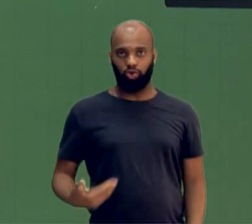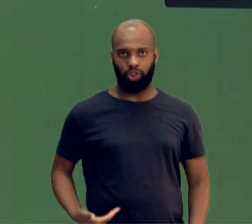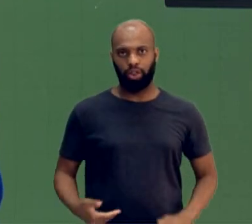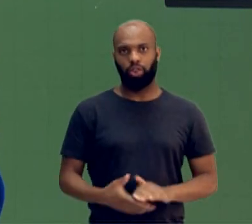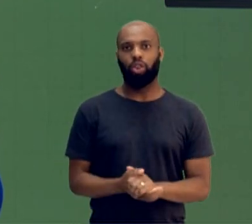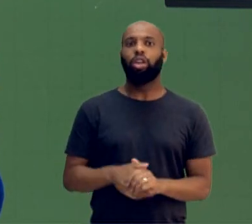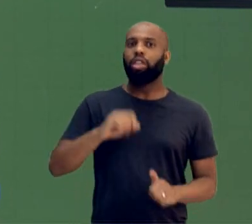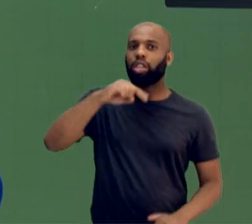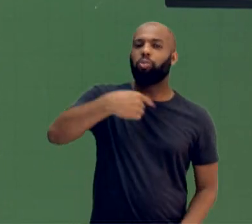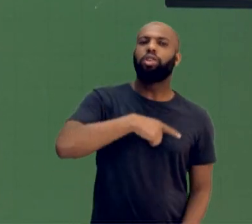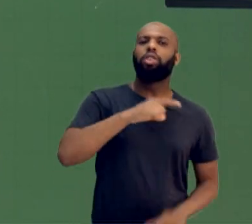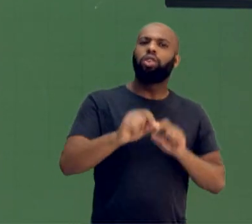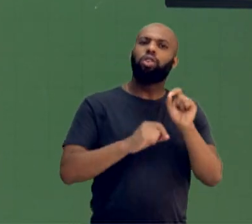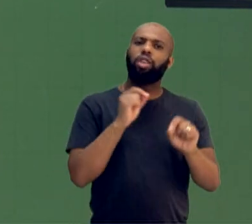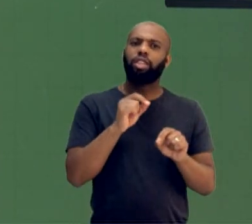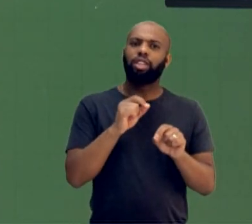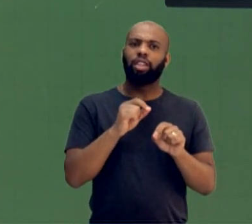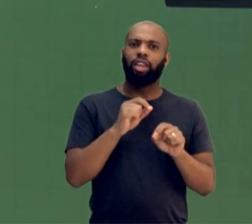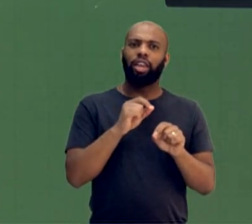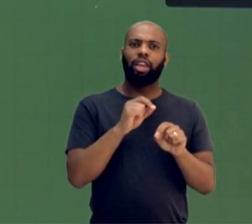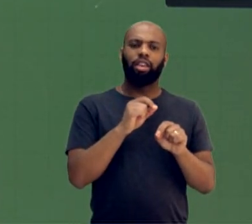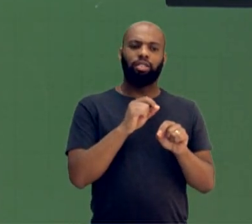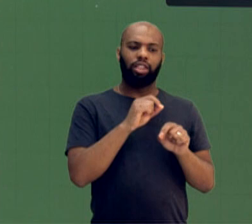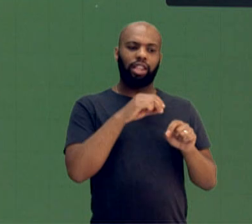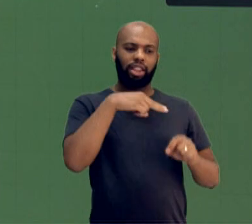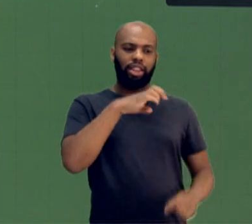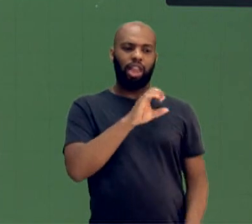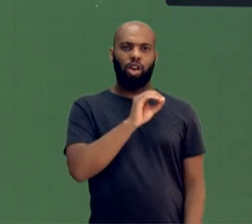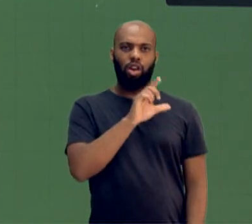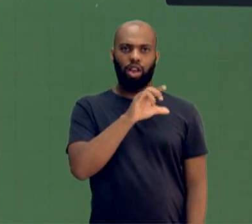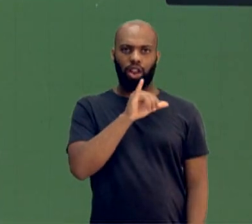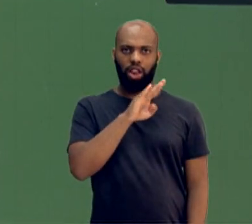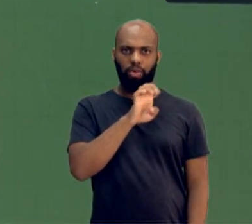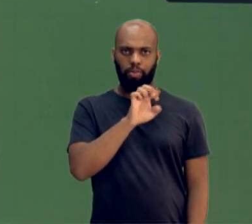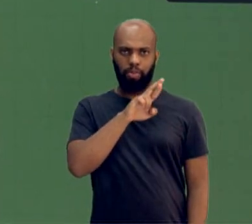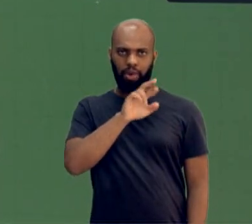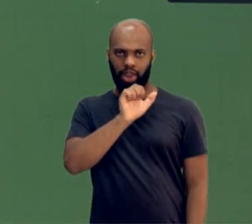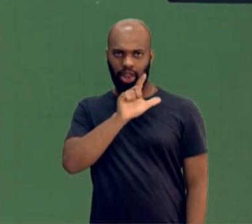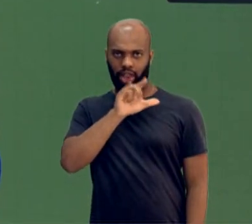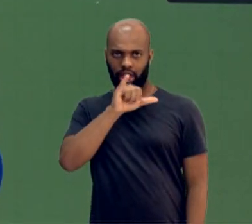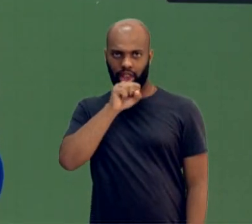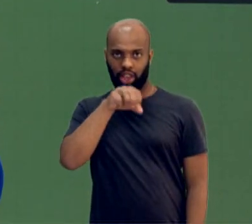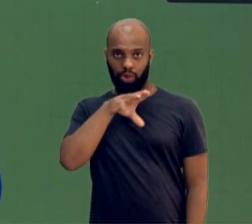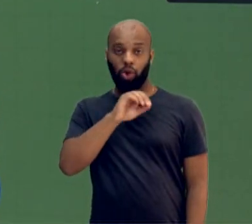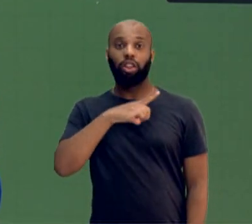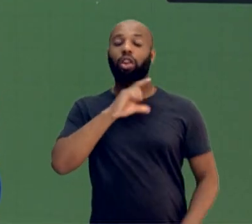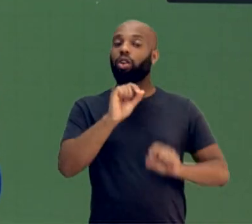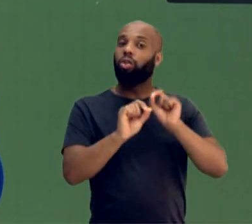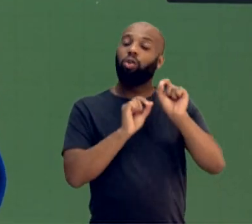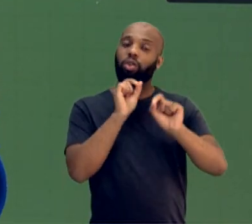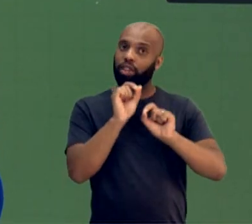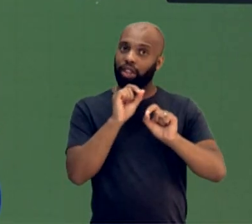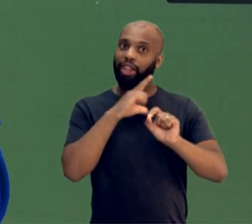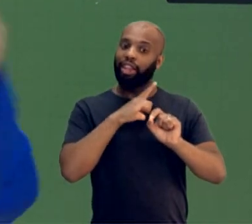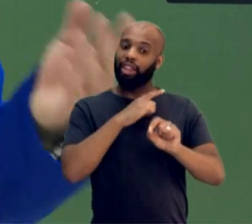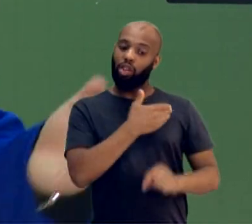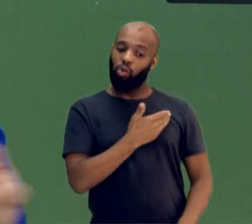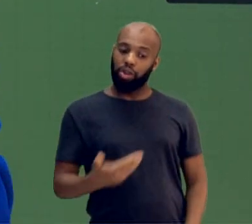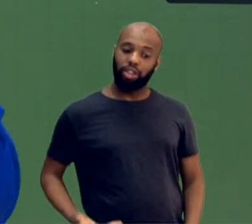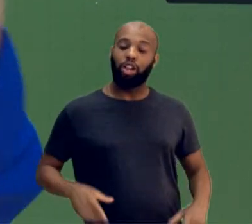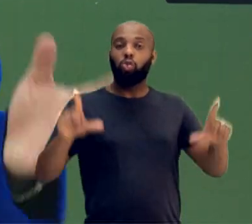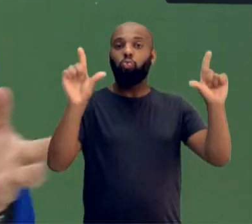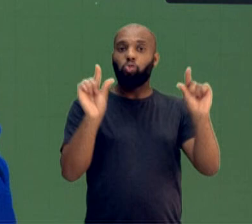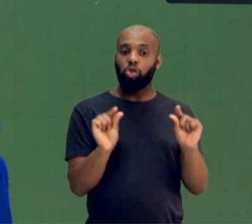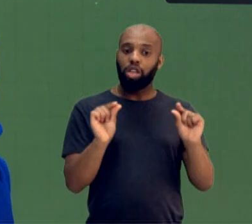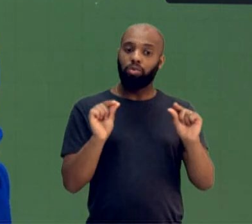né, principalmente no neoliberalismo, chamado Estado mínimo. Quer dizer, o Estado mais privatizador, o Estado que, né, que delega a iniciativa privada,